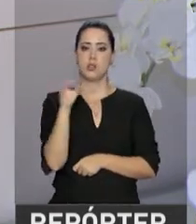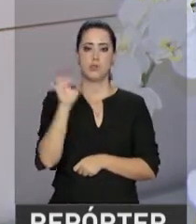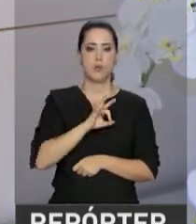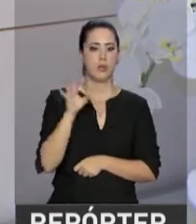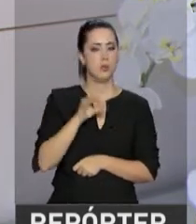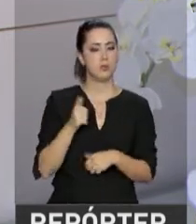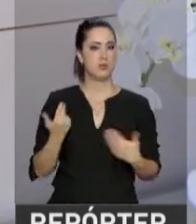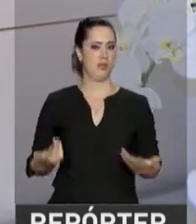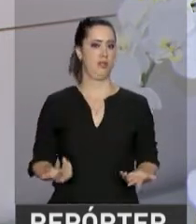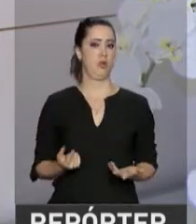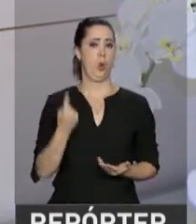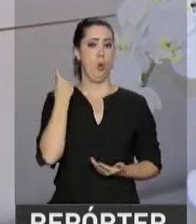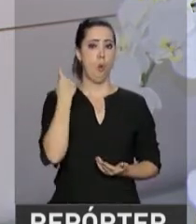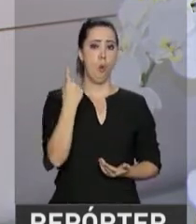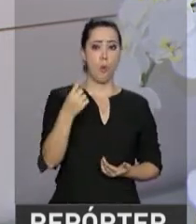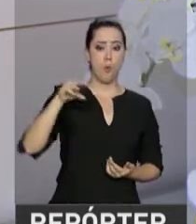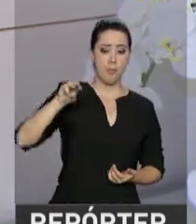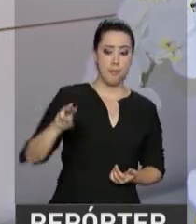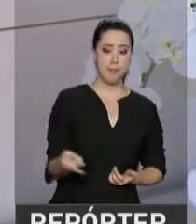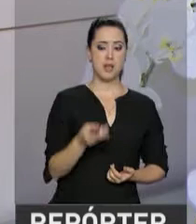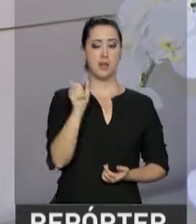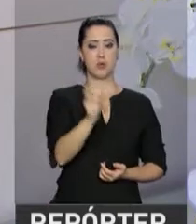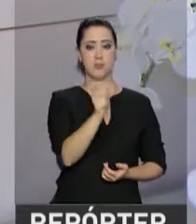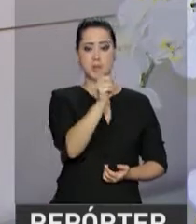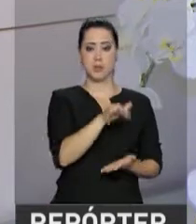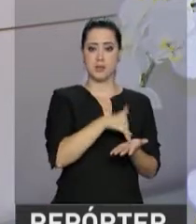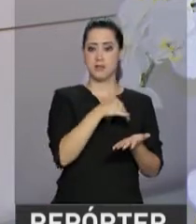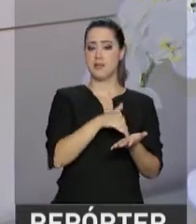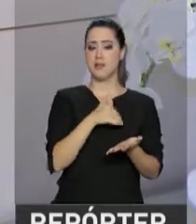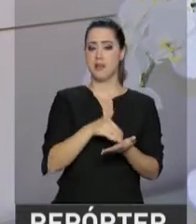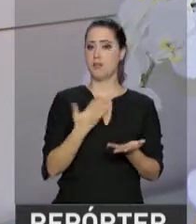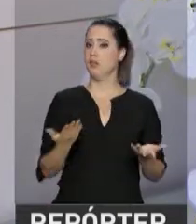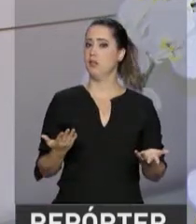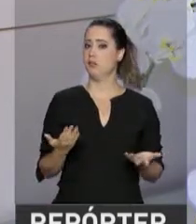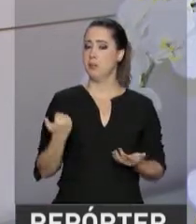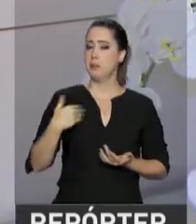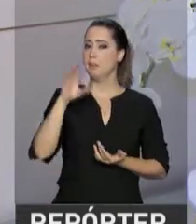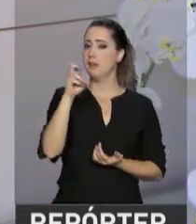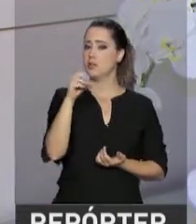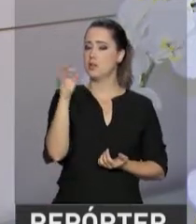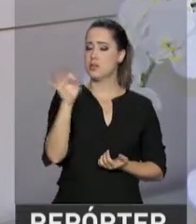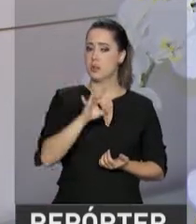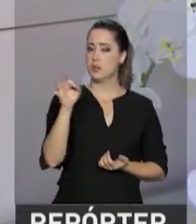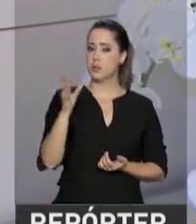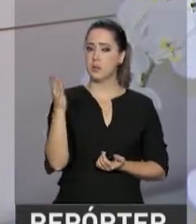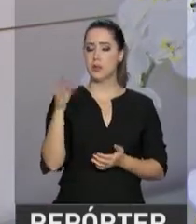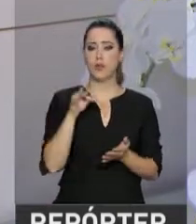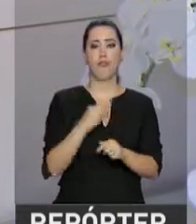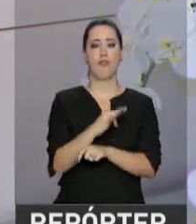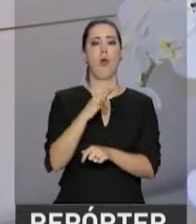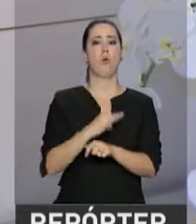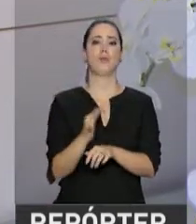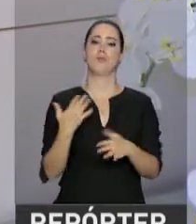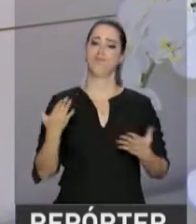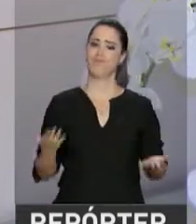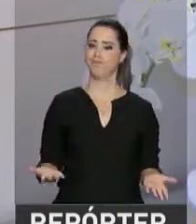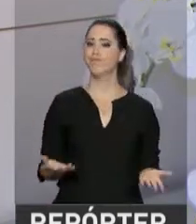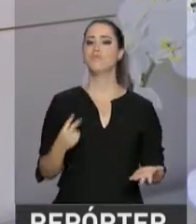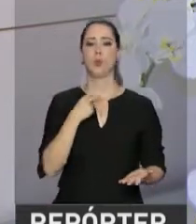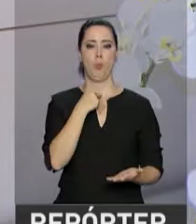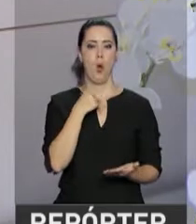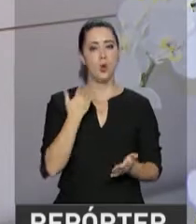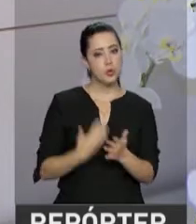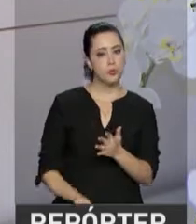de um milhão e quinhentos mil candidatos inscritos com a mais de 50% faltar o dia da prova então isso é um desperdício